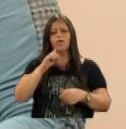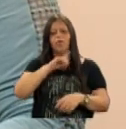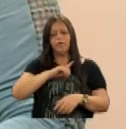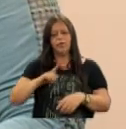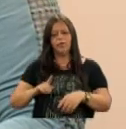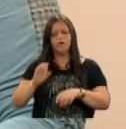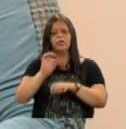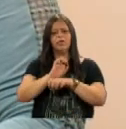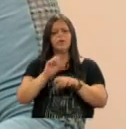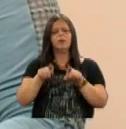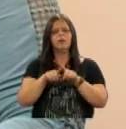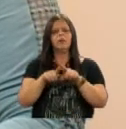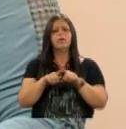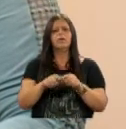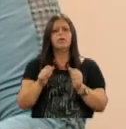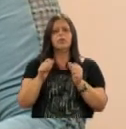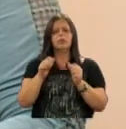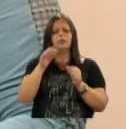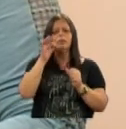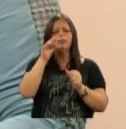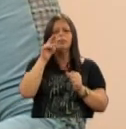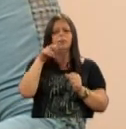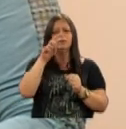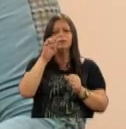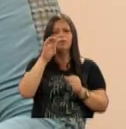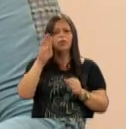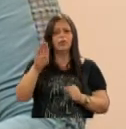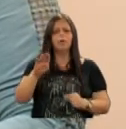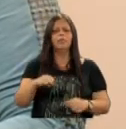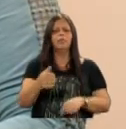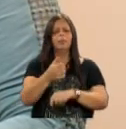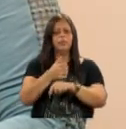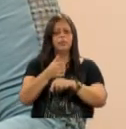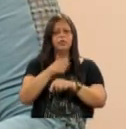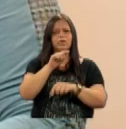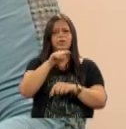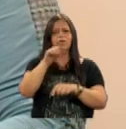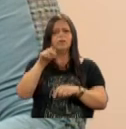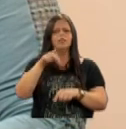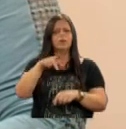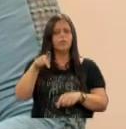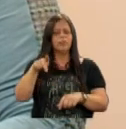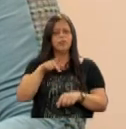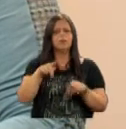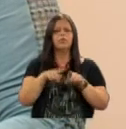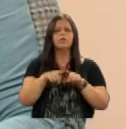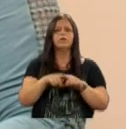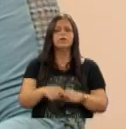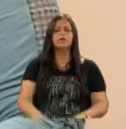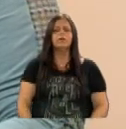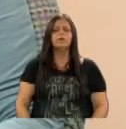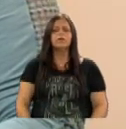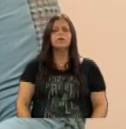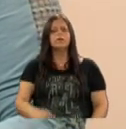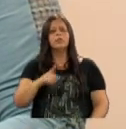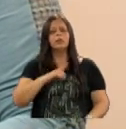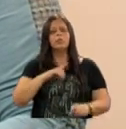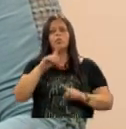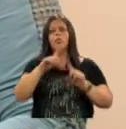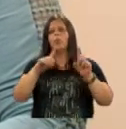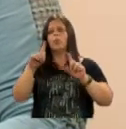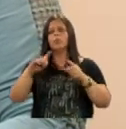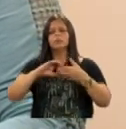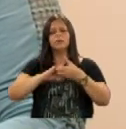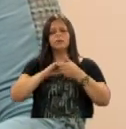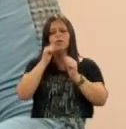parceria com o governo do estado também através do fundeb e através da cedência de profissionais principalmente são os professores e nós